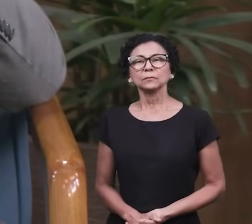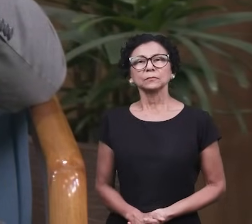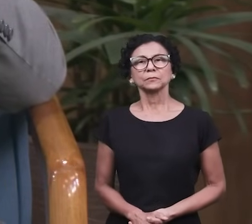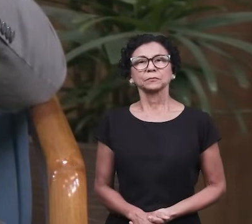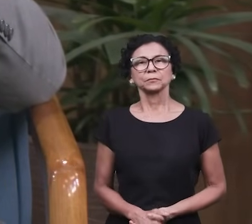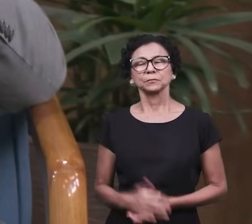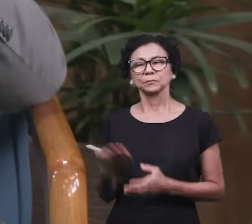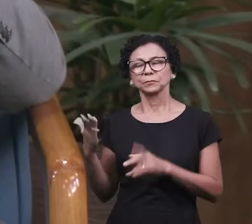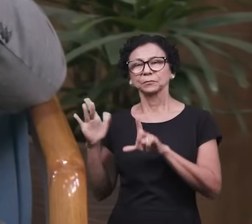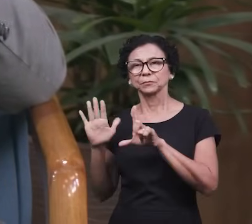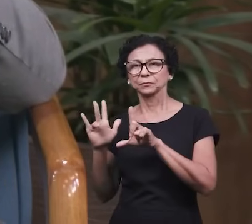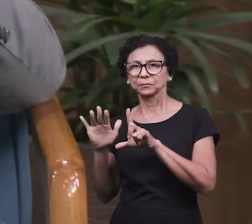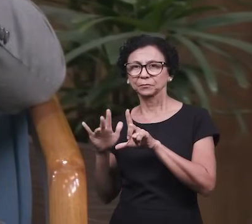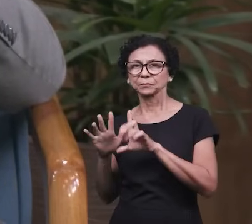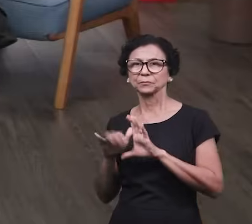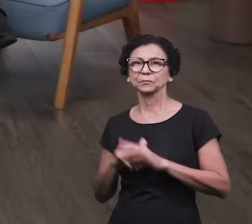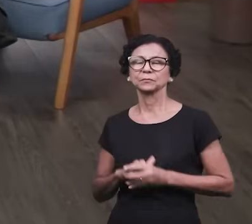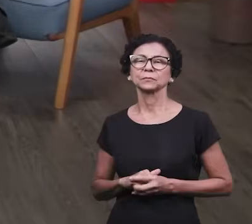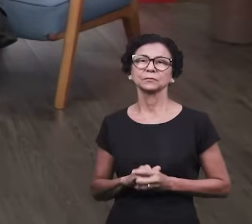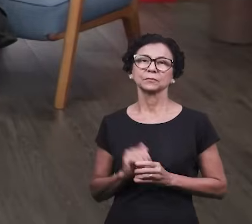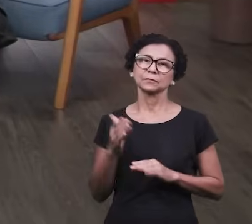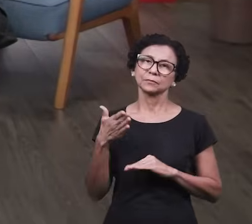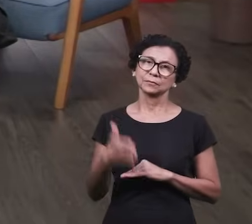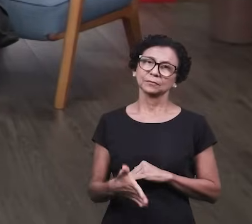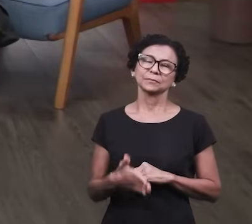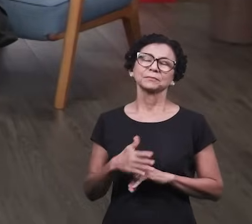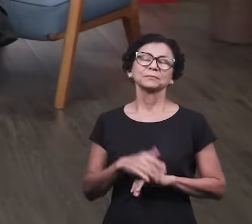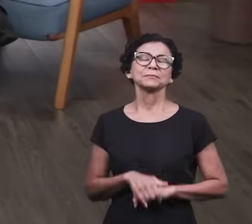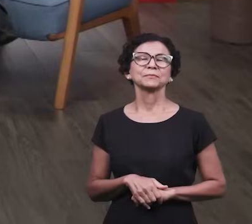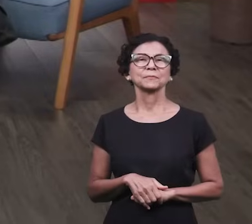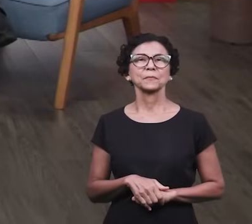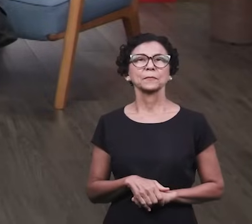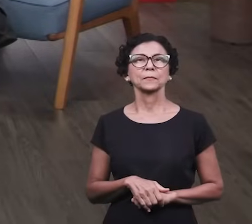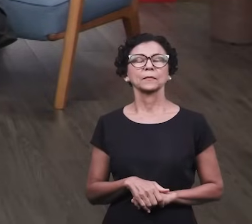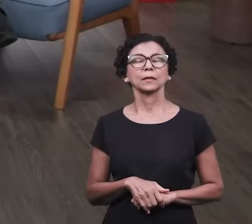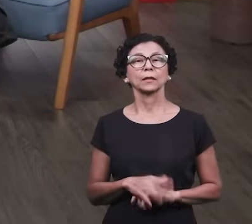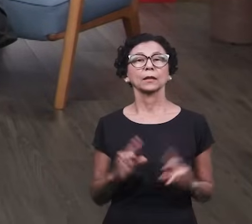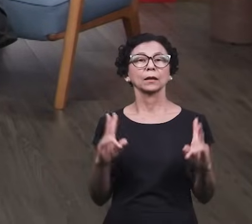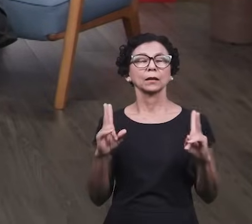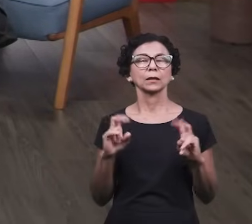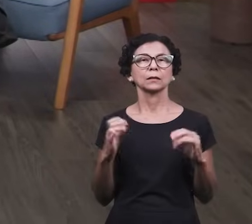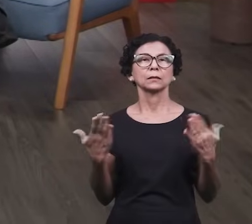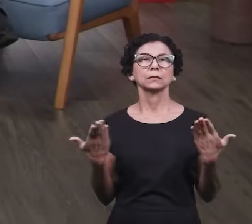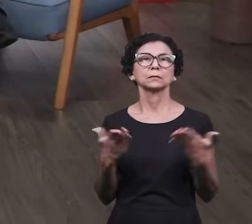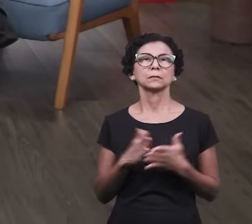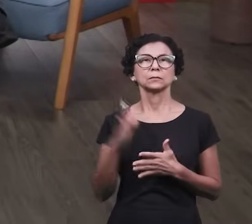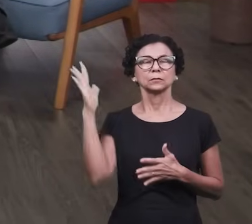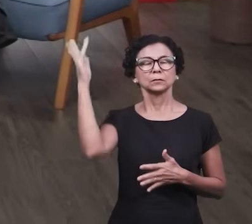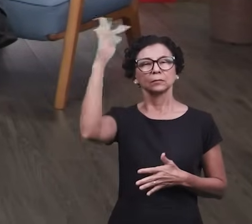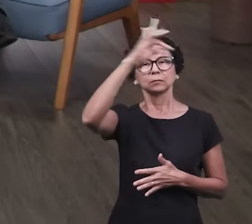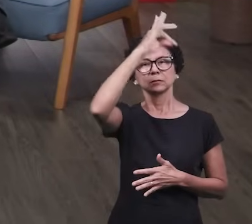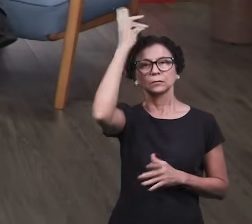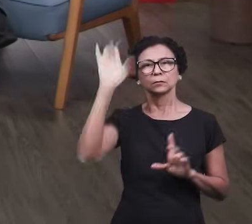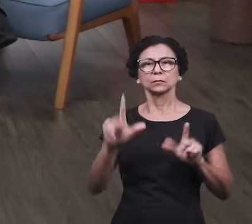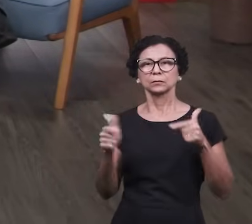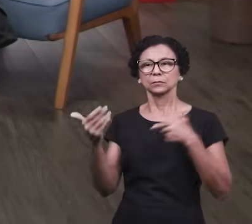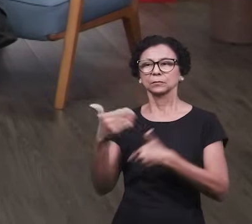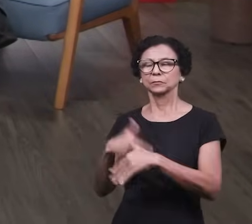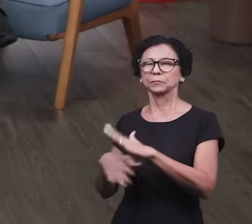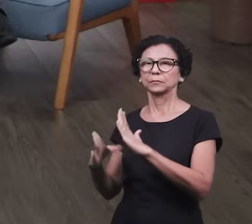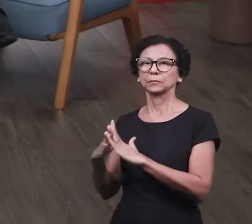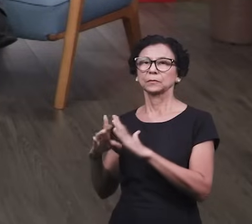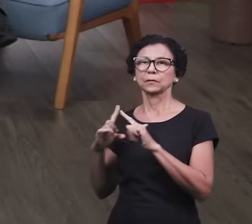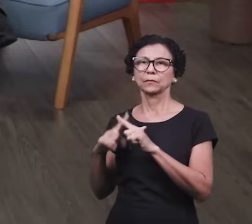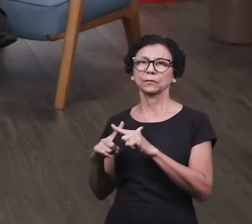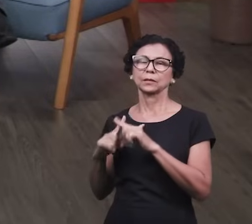só usar o QR Code, tá certo? Muito bem. O tema do programa de hoje é a ação do Espírito Santo na